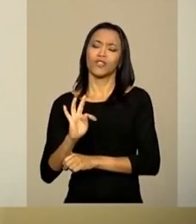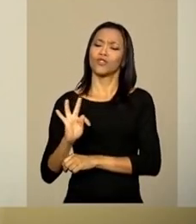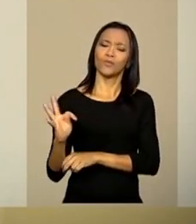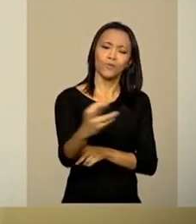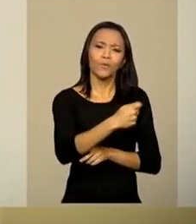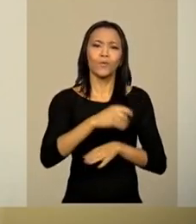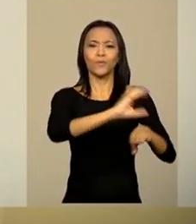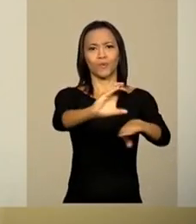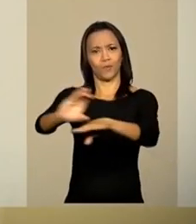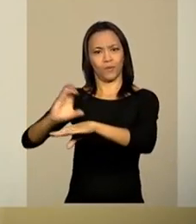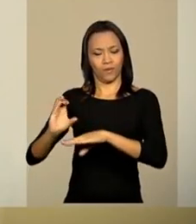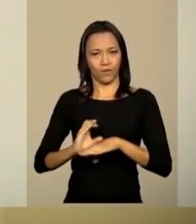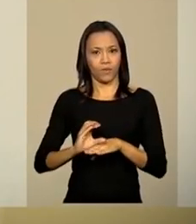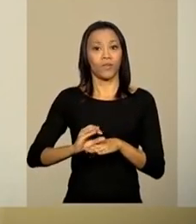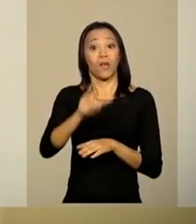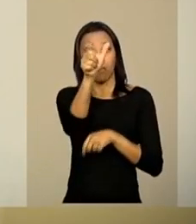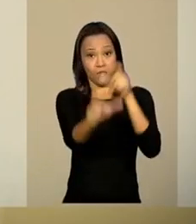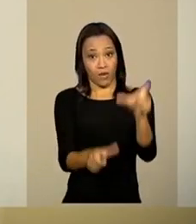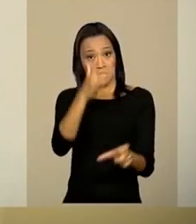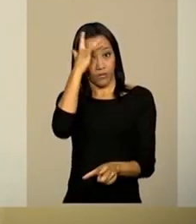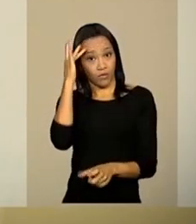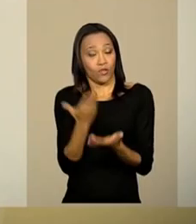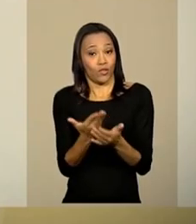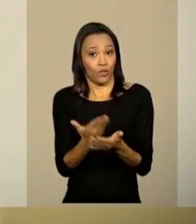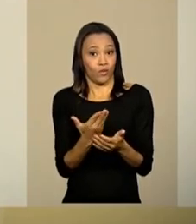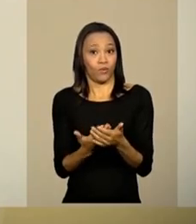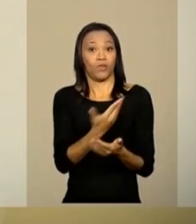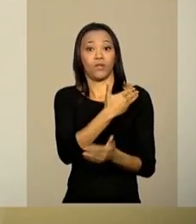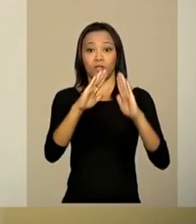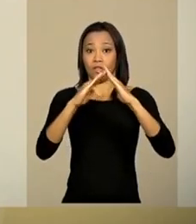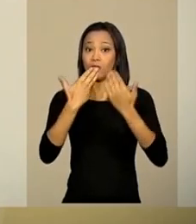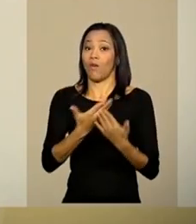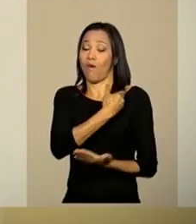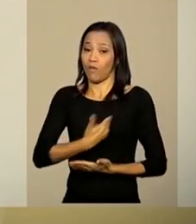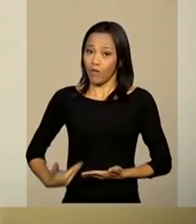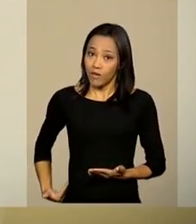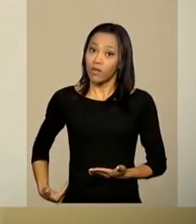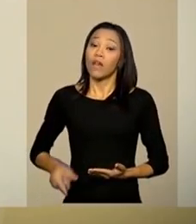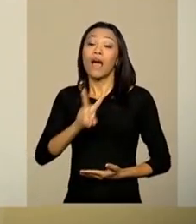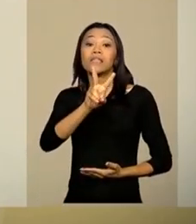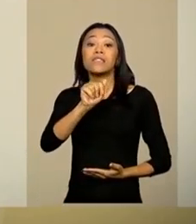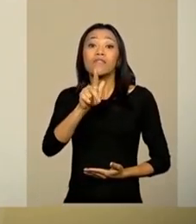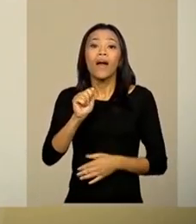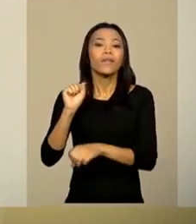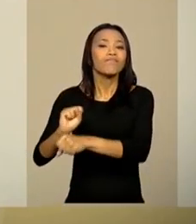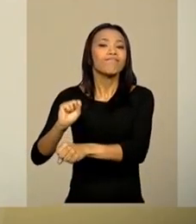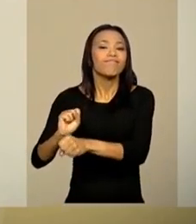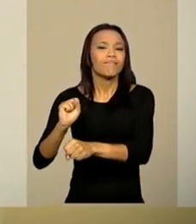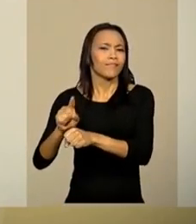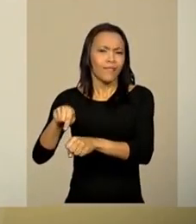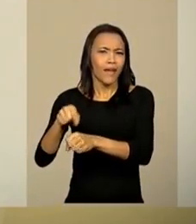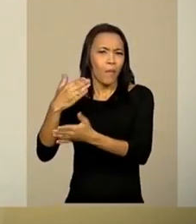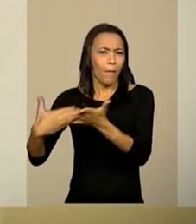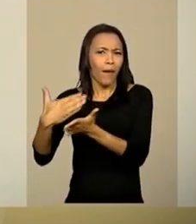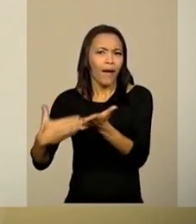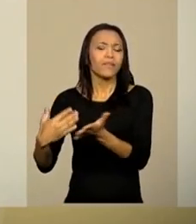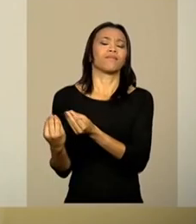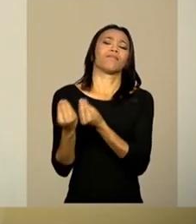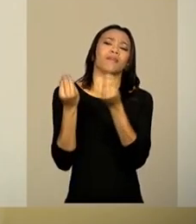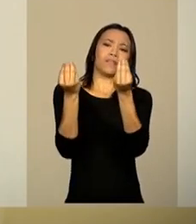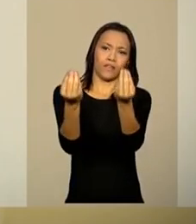os cursos para os estudantes das escolas públicas. Do total das vagas reservadas, uma parte será destinada aos